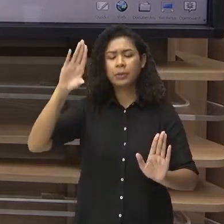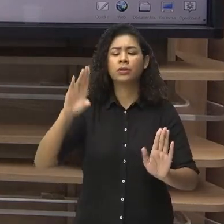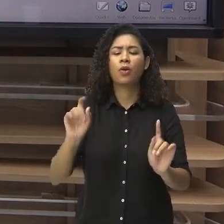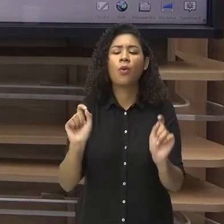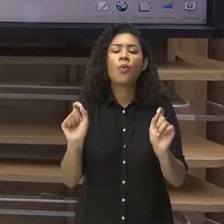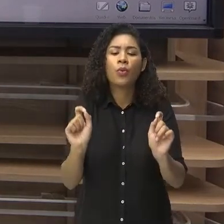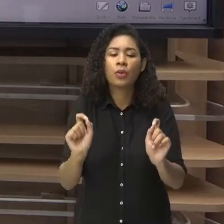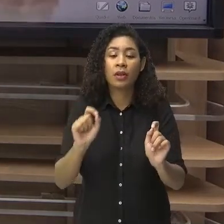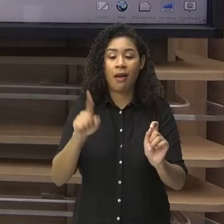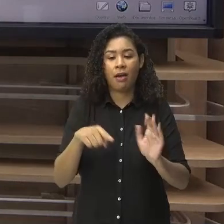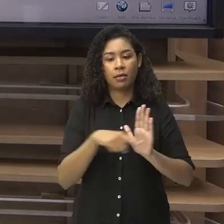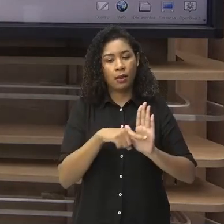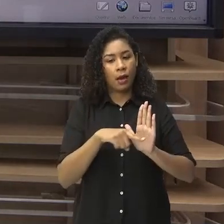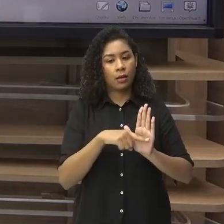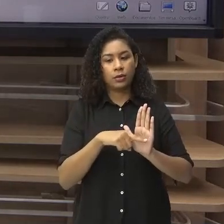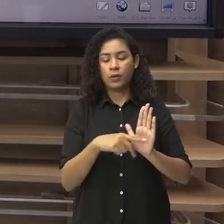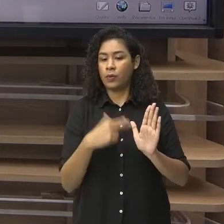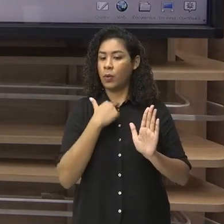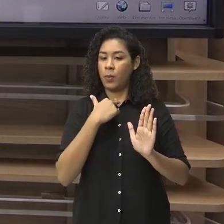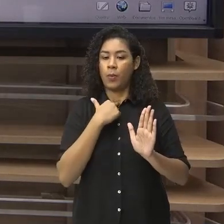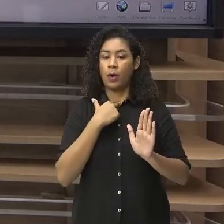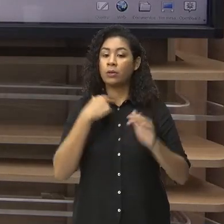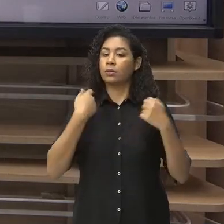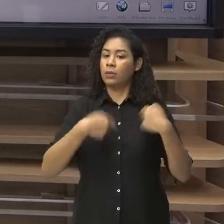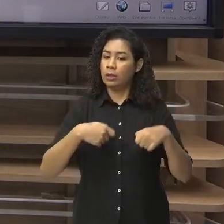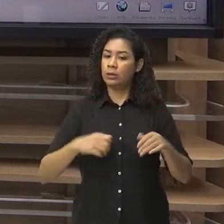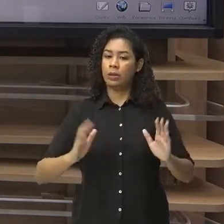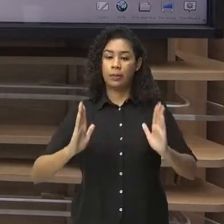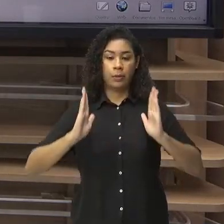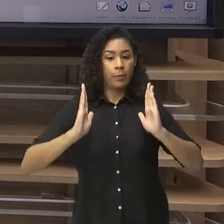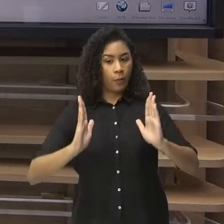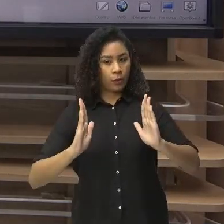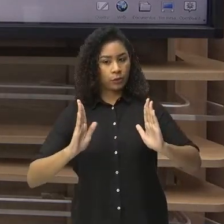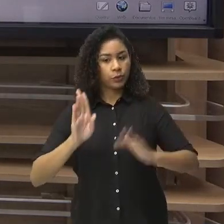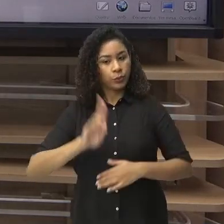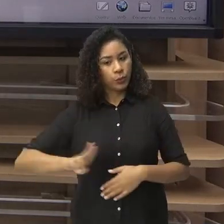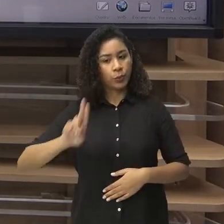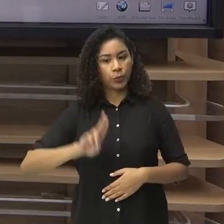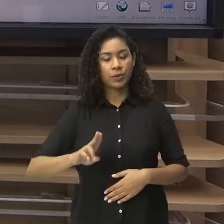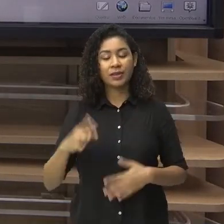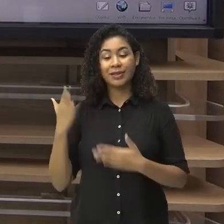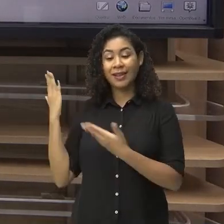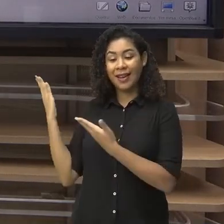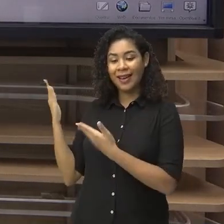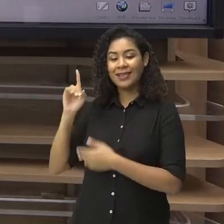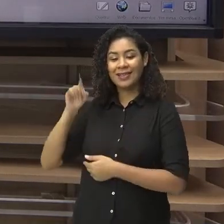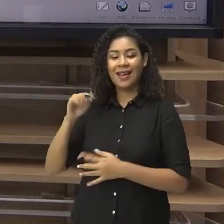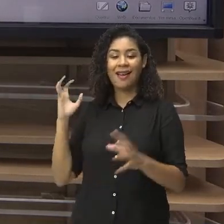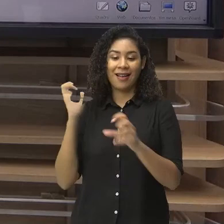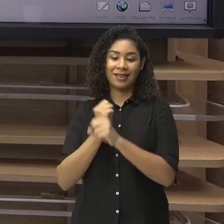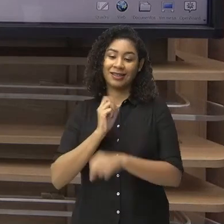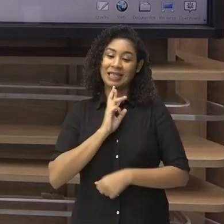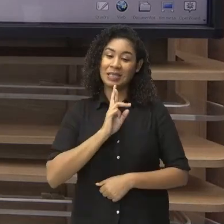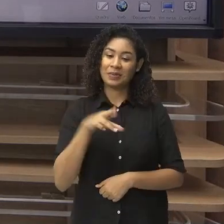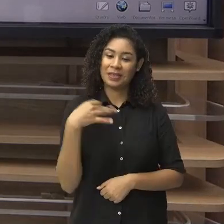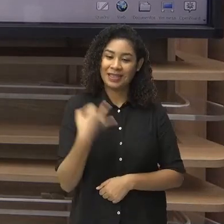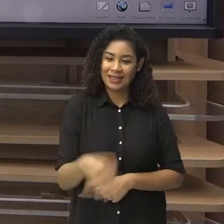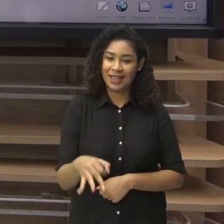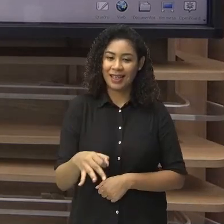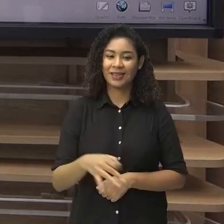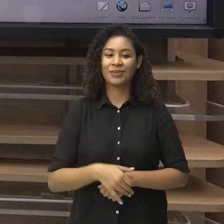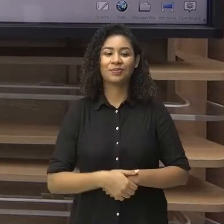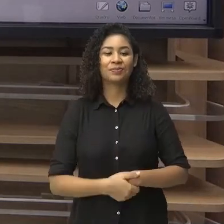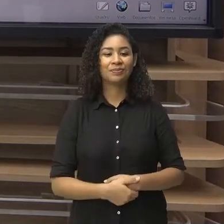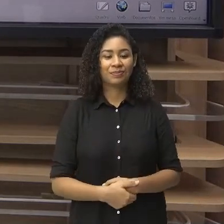ser sempre em módulo, tá bom? Então aqui está o resultado da nossa distância, 14 sobre raiz